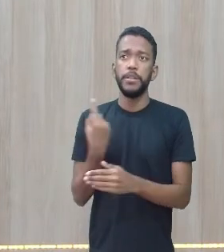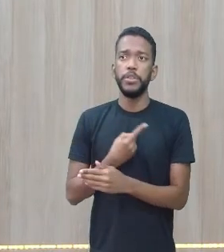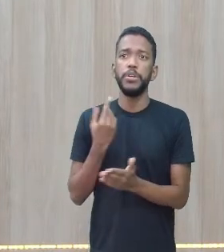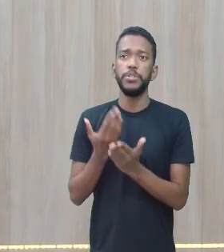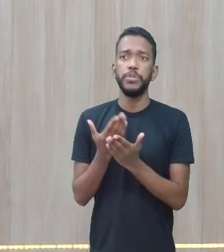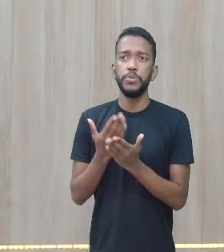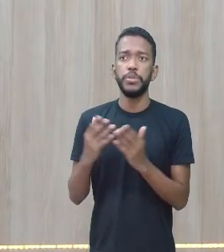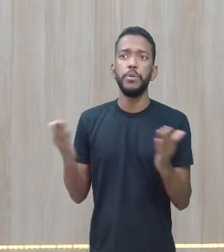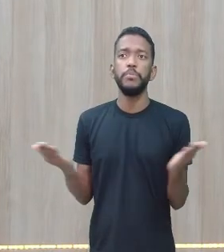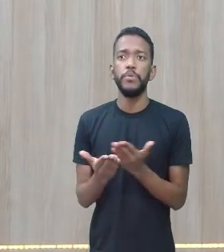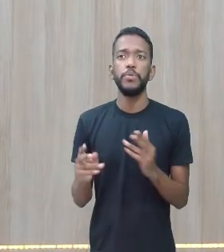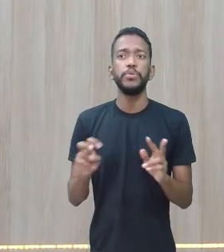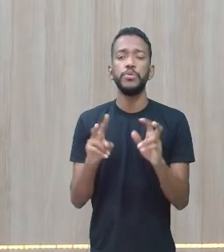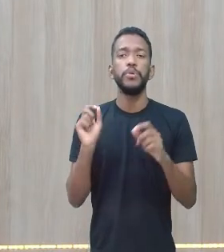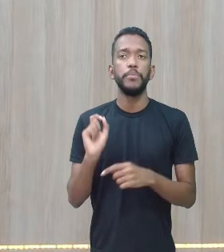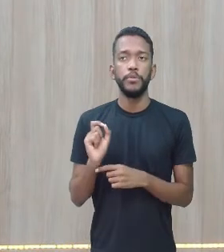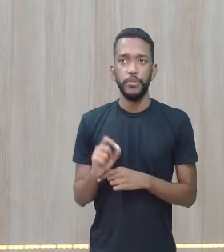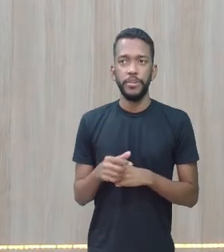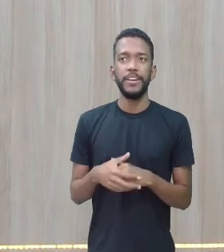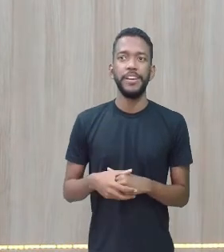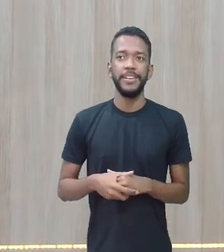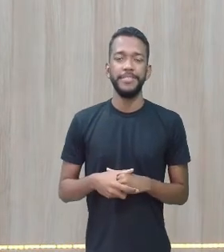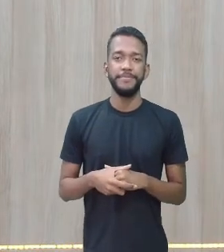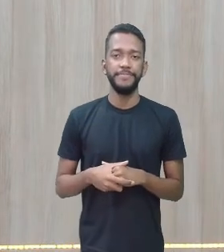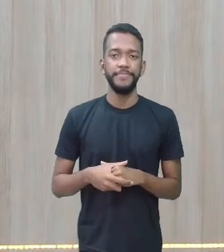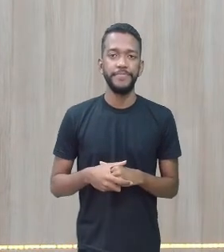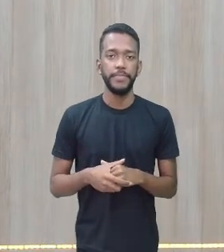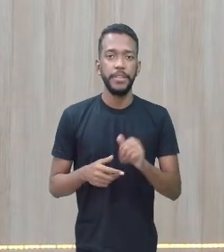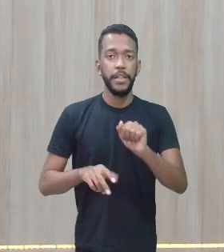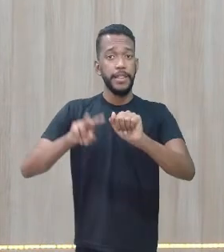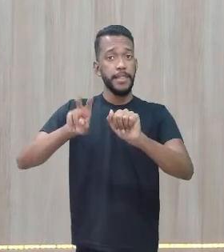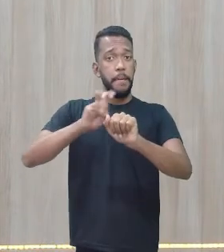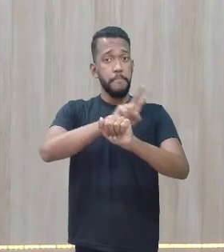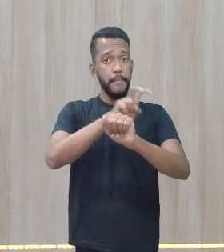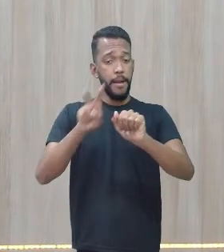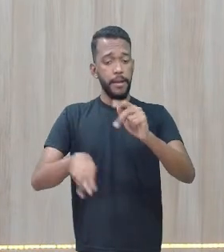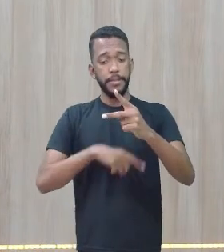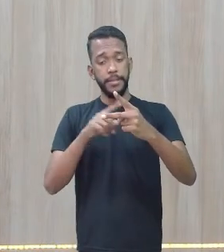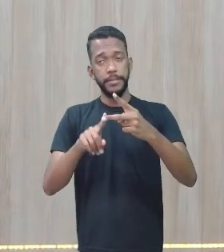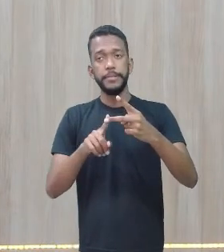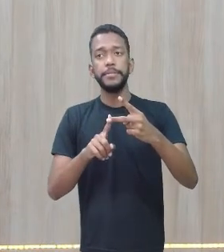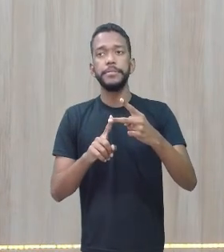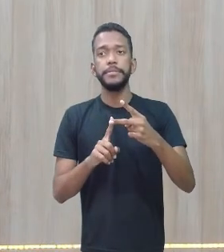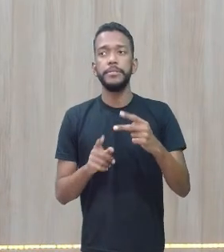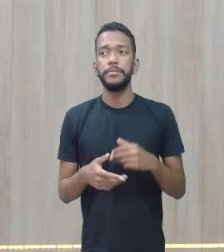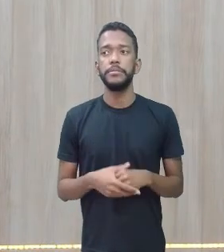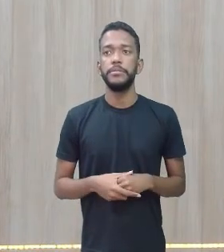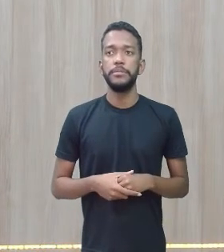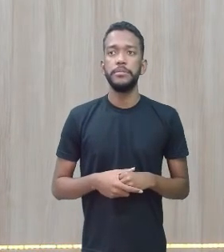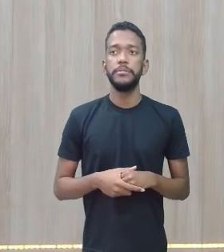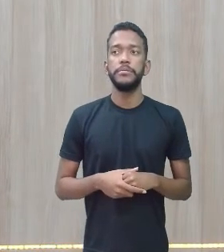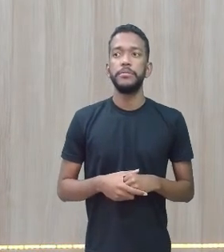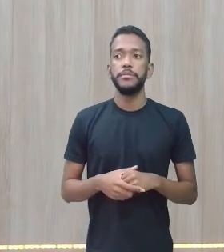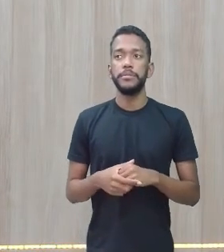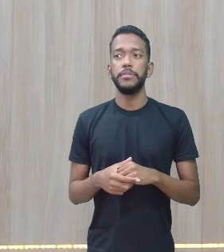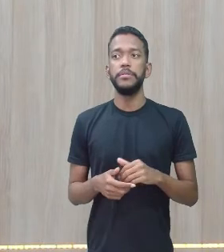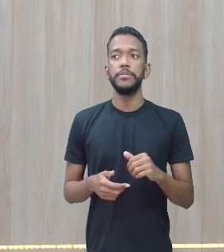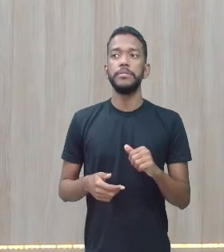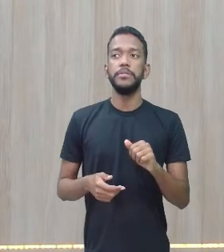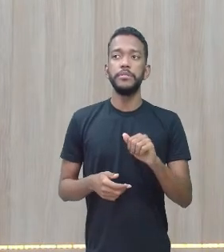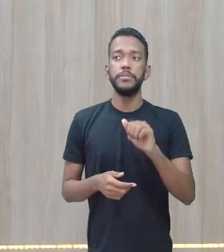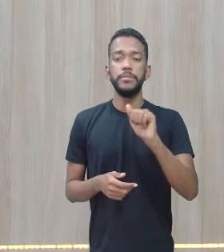estudamos hoje sobre vogal temática, nós vimos vogal e consoante